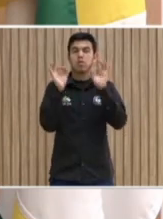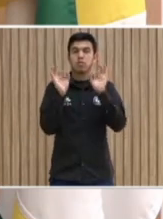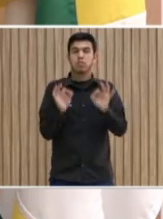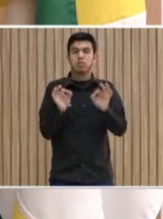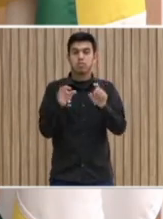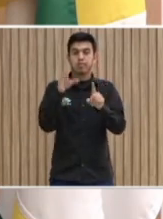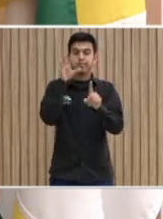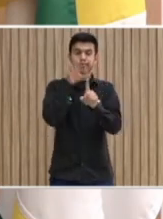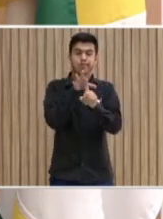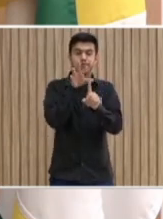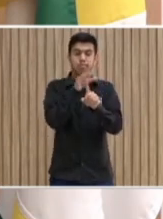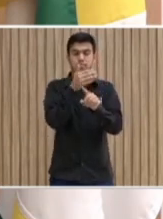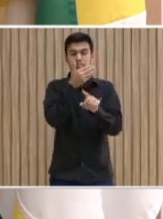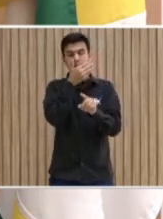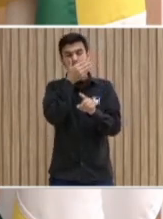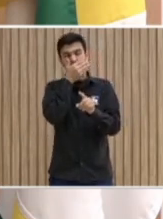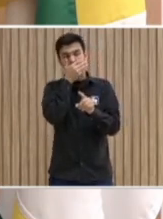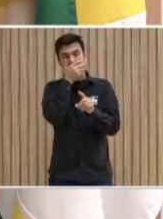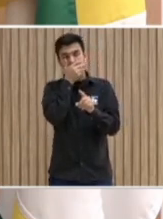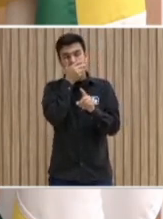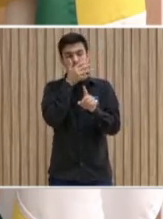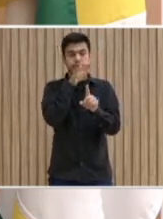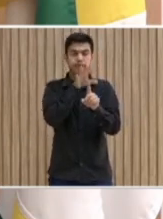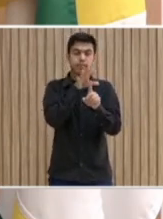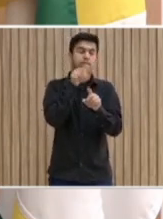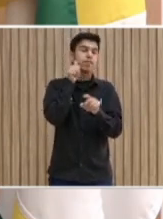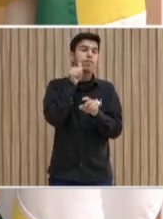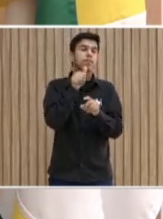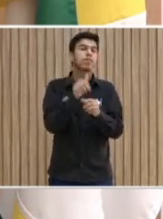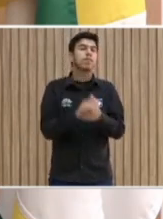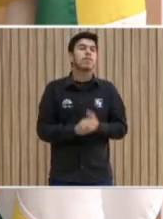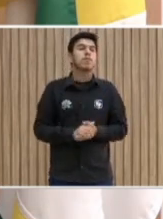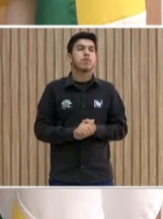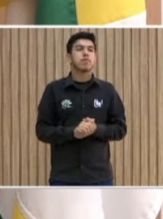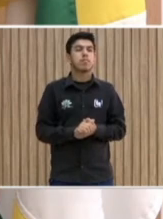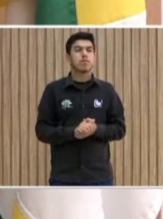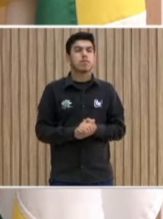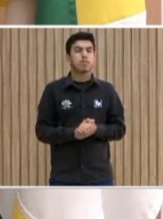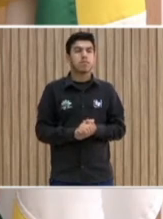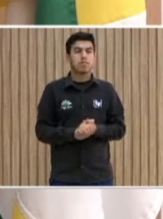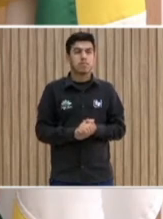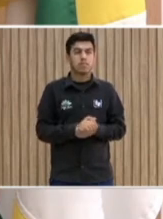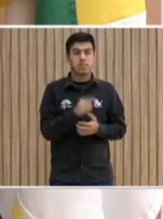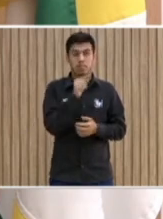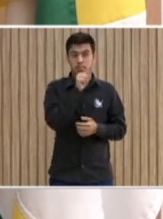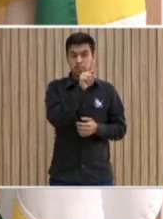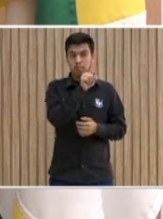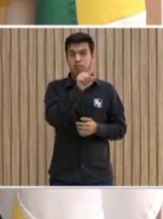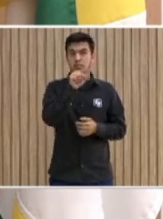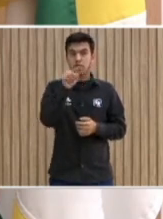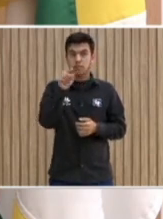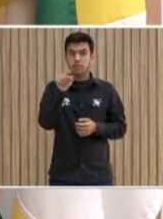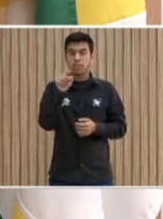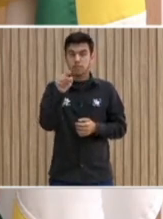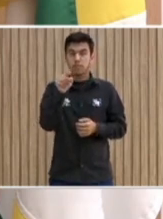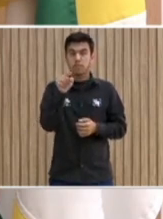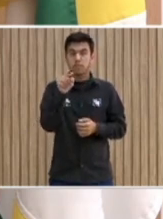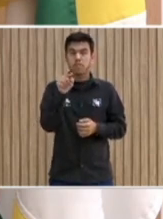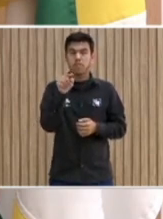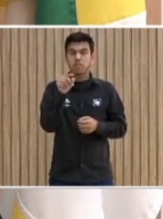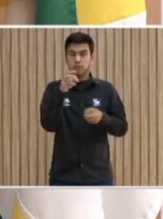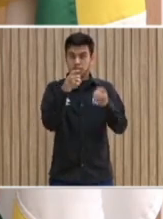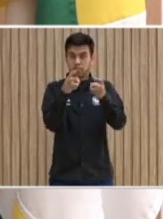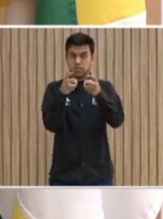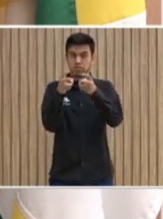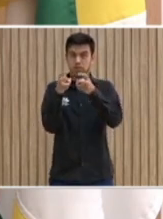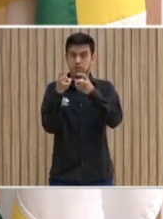de violência e discriminação contra a mulher assim como vossas excelências puderam ouvir em momento